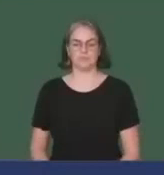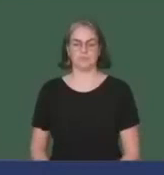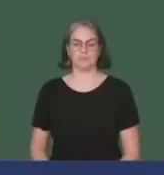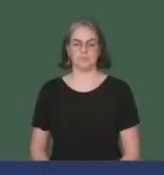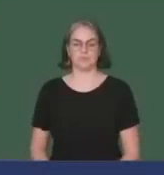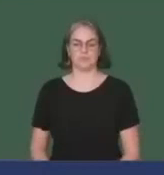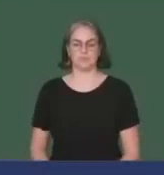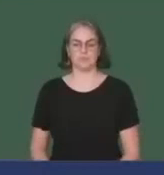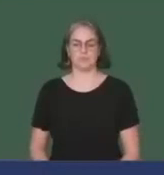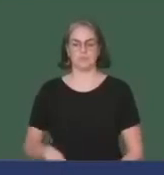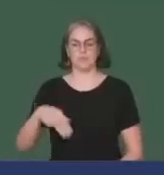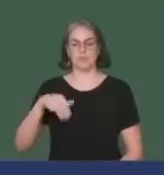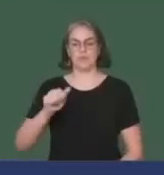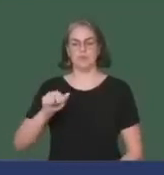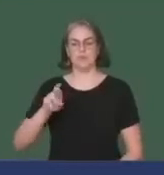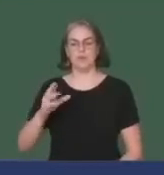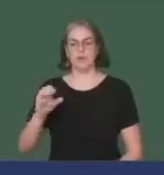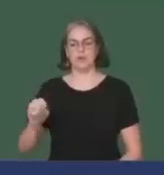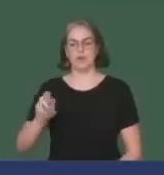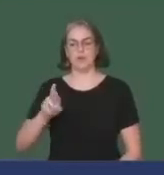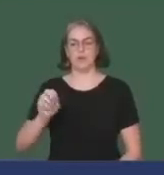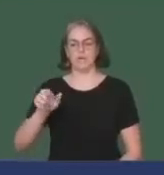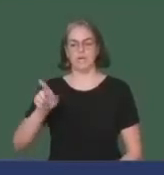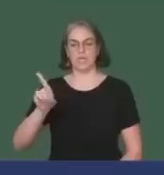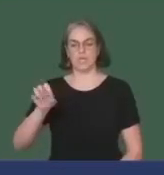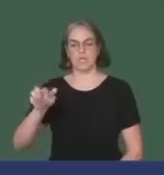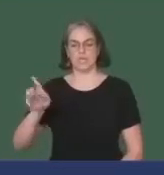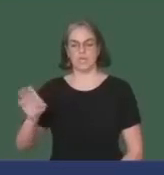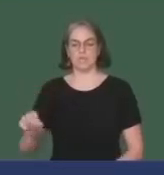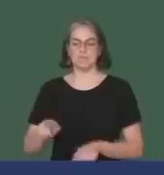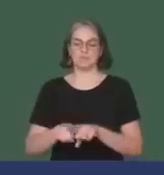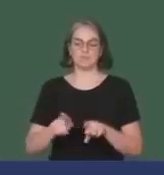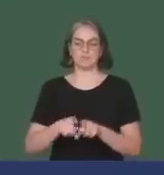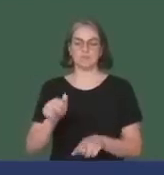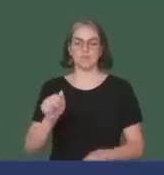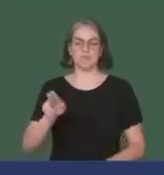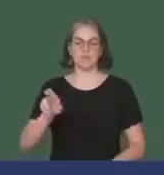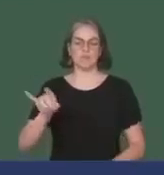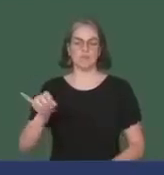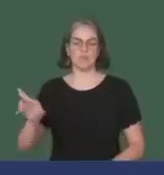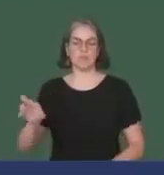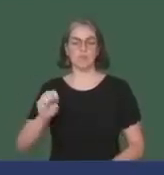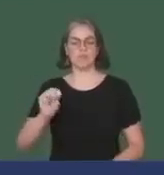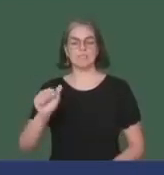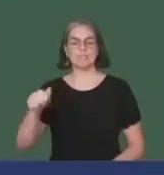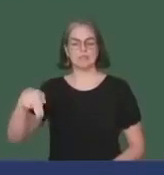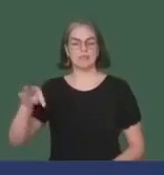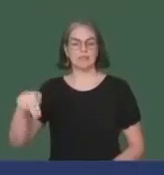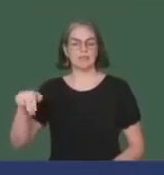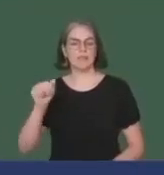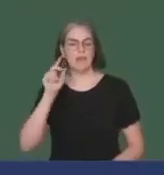Marco Rodrigues de Souza e o auditor Santana, ontem no vídeo, deram uma demonstração